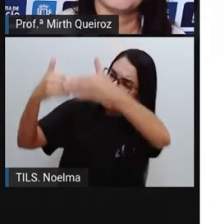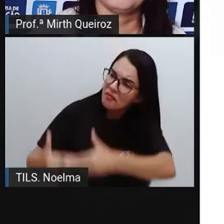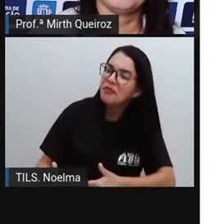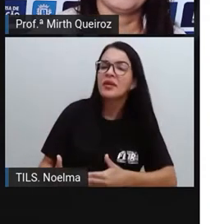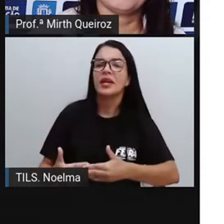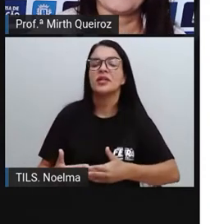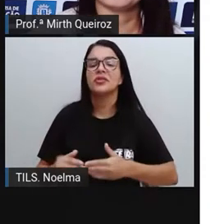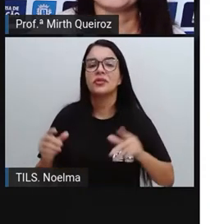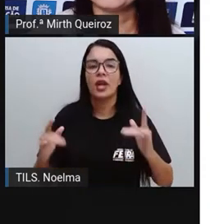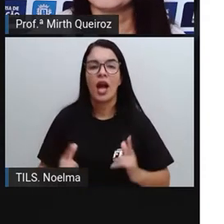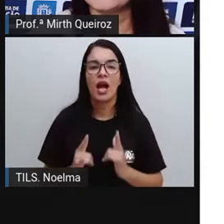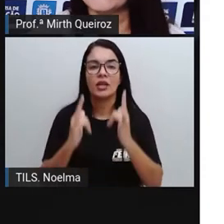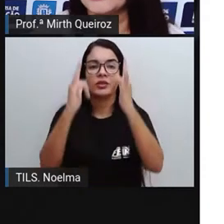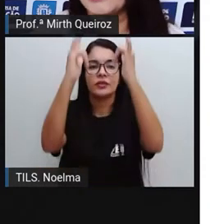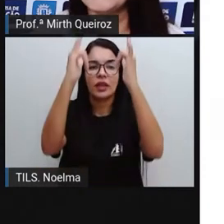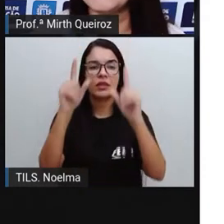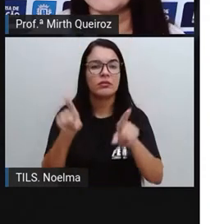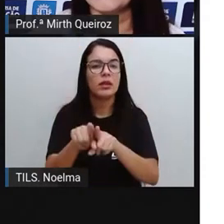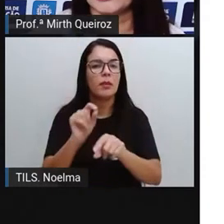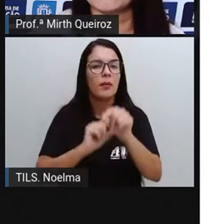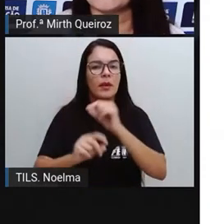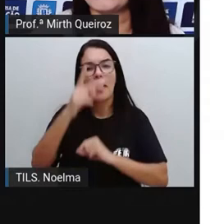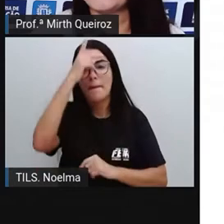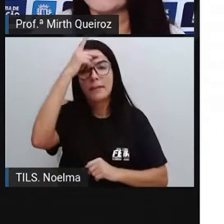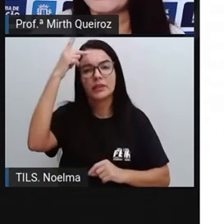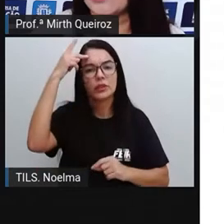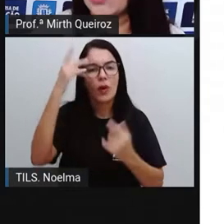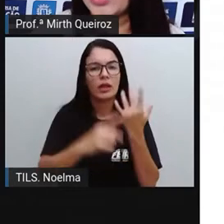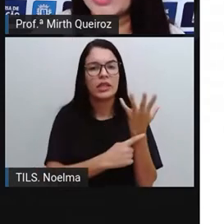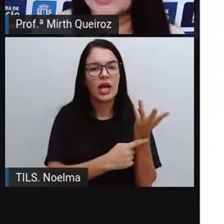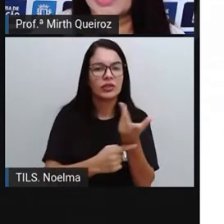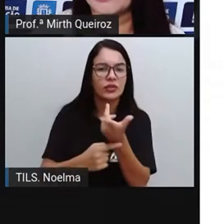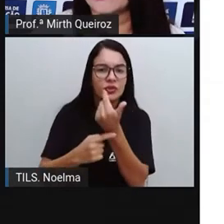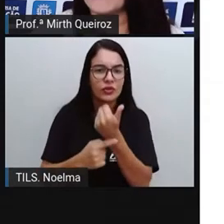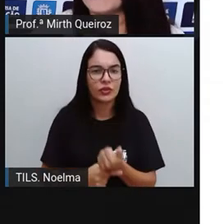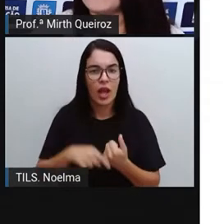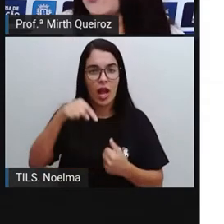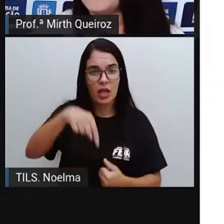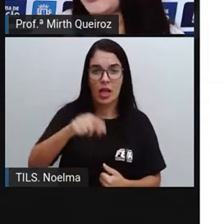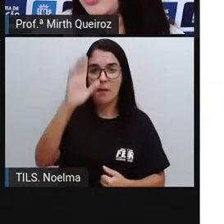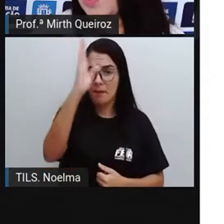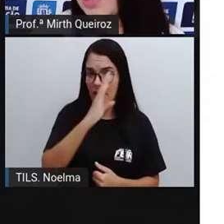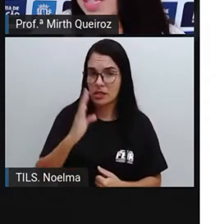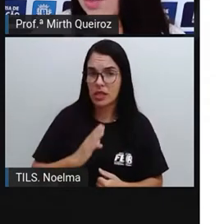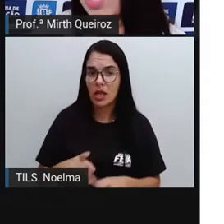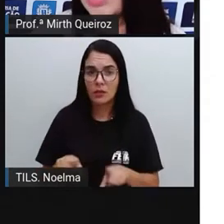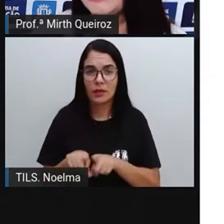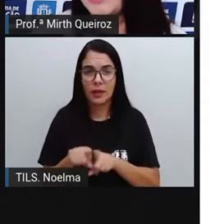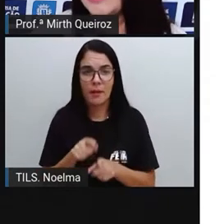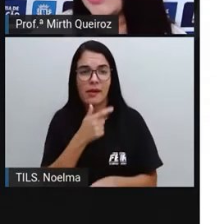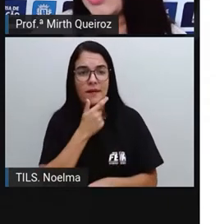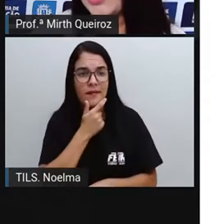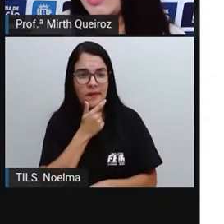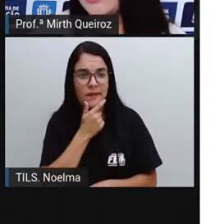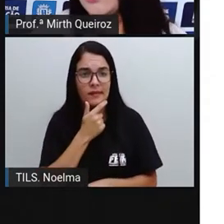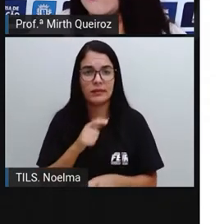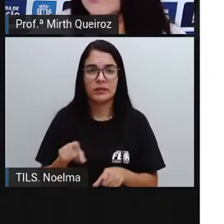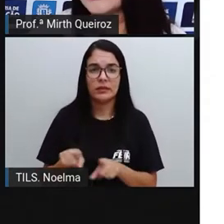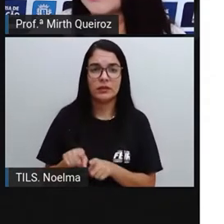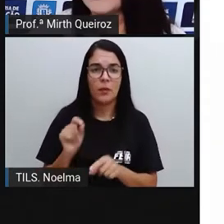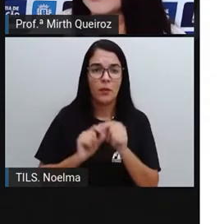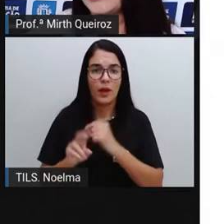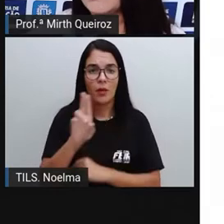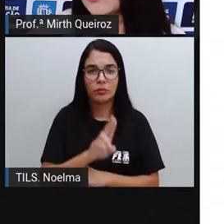decorativos. Artistas nacionais e estrangeiros utilizam até hoje essa técnica como uma forma de expressão. E aí a gente tem